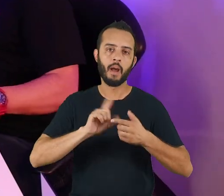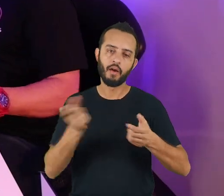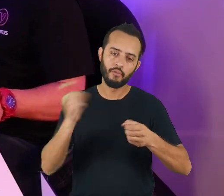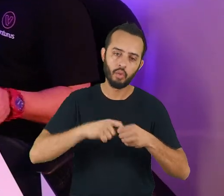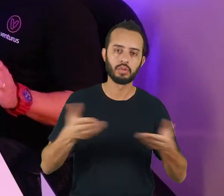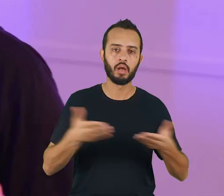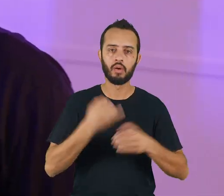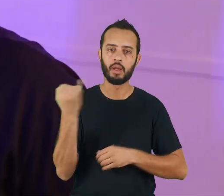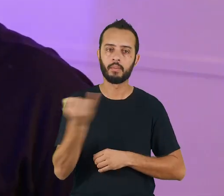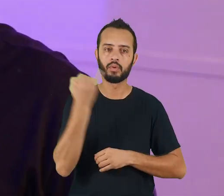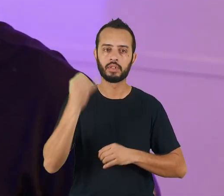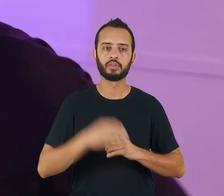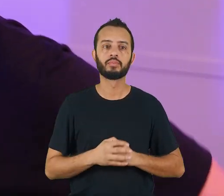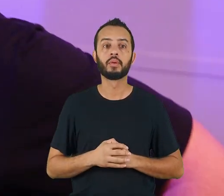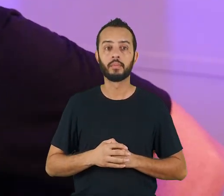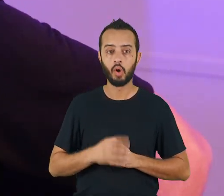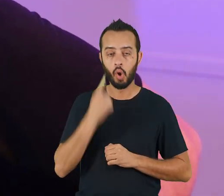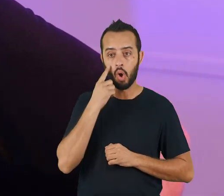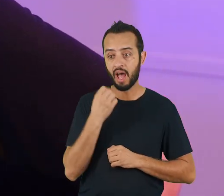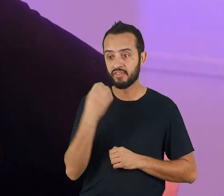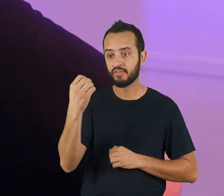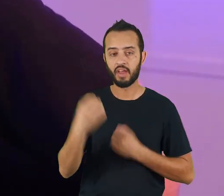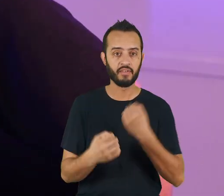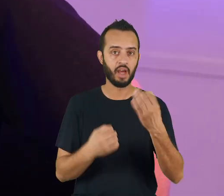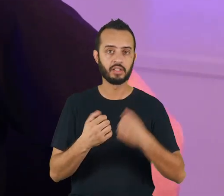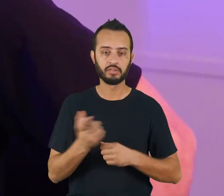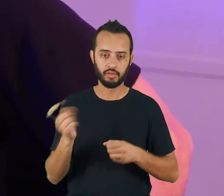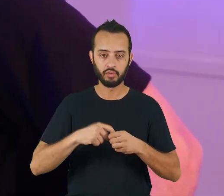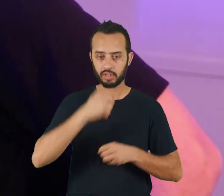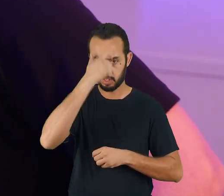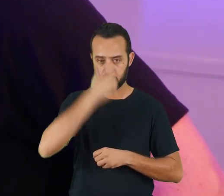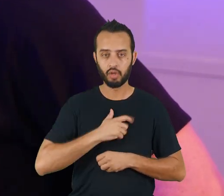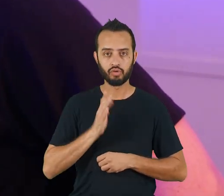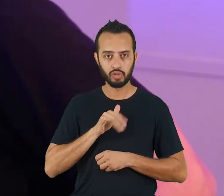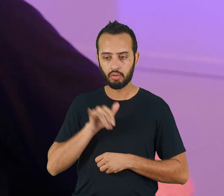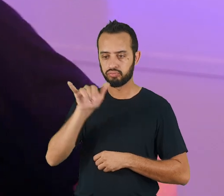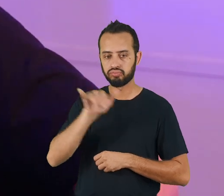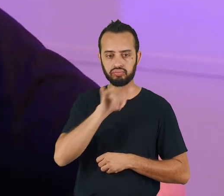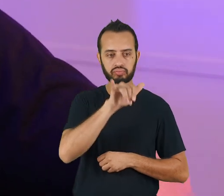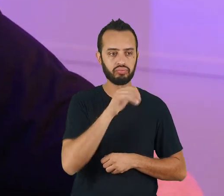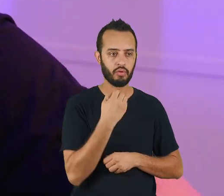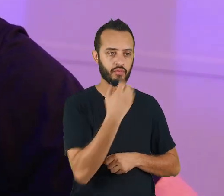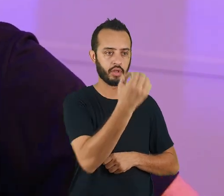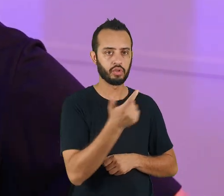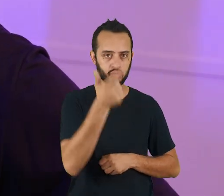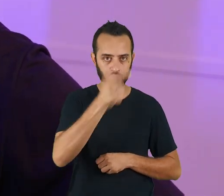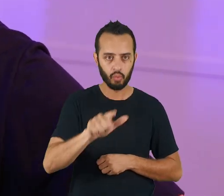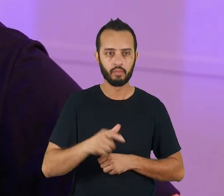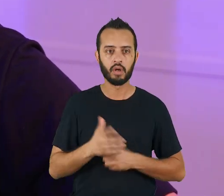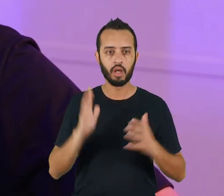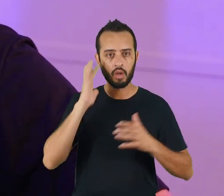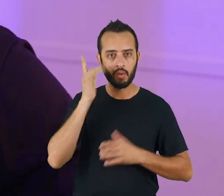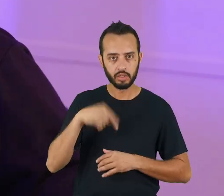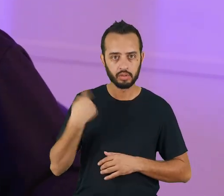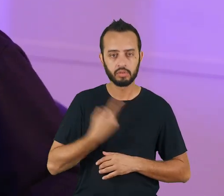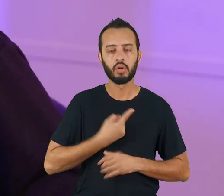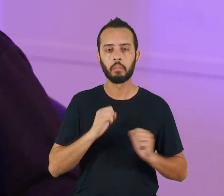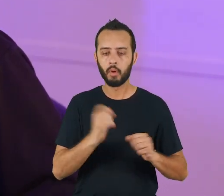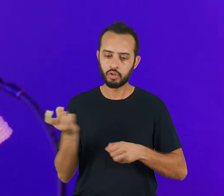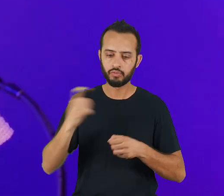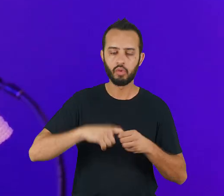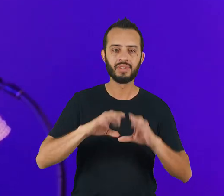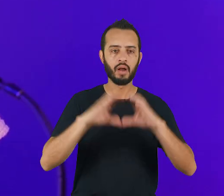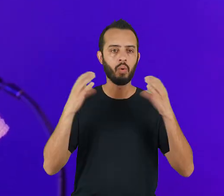retomar agora agora as viagens estão voltando né Eu acho que eu mesmo tô viajando bastante voltei a viajar acho que é um negócio que a gente pode retomar mais